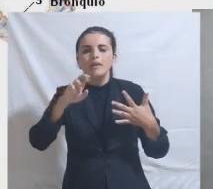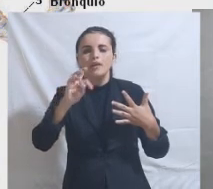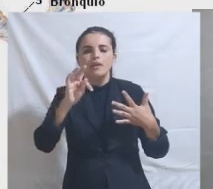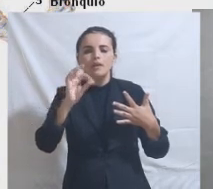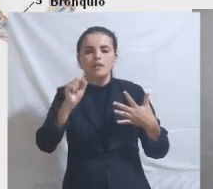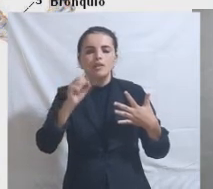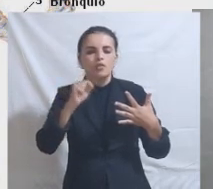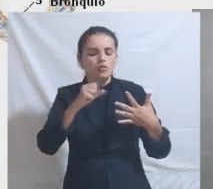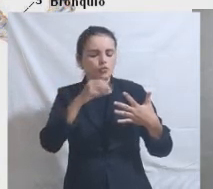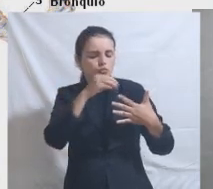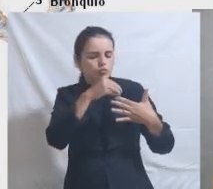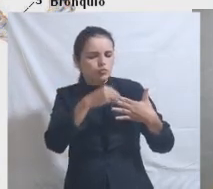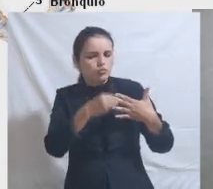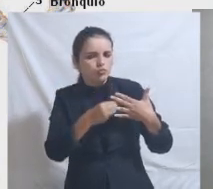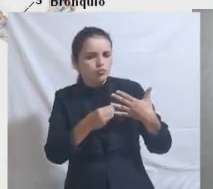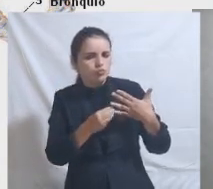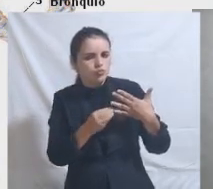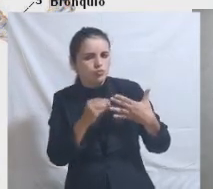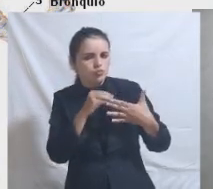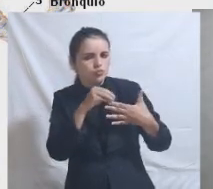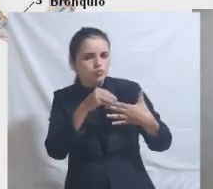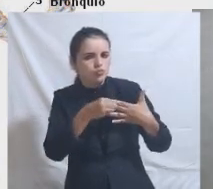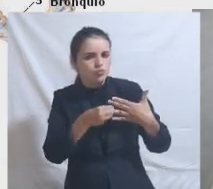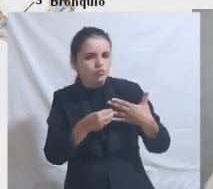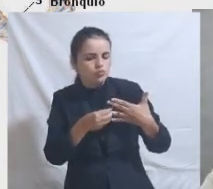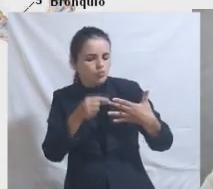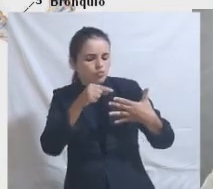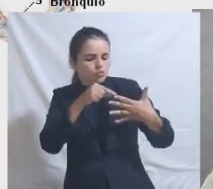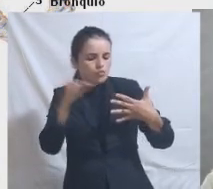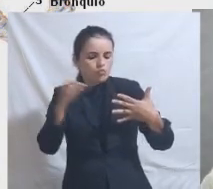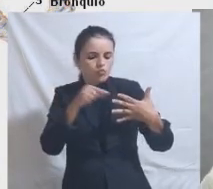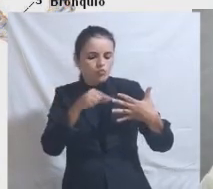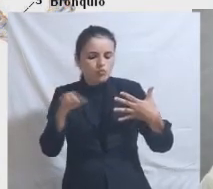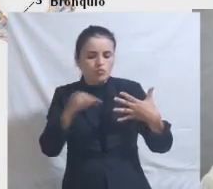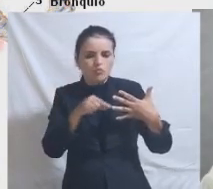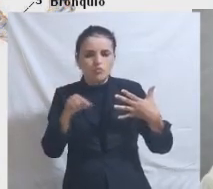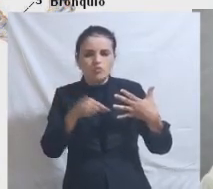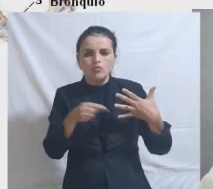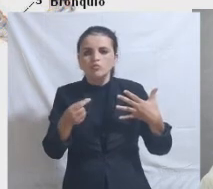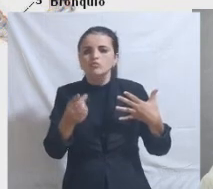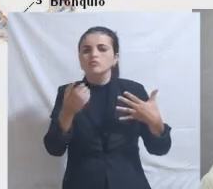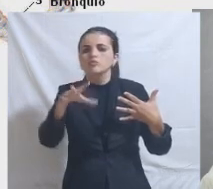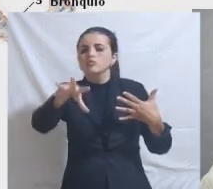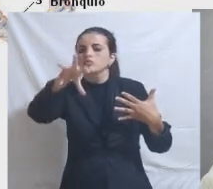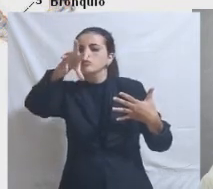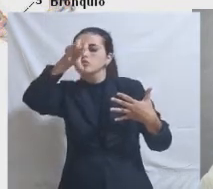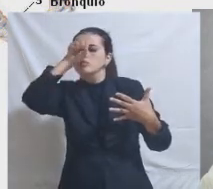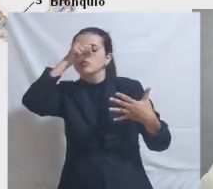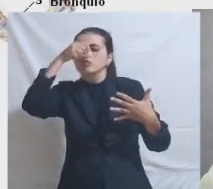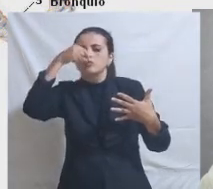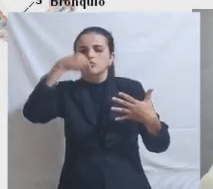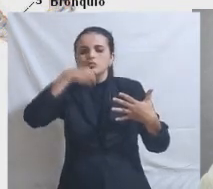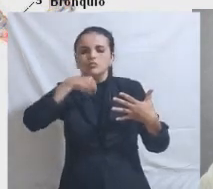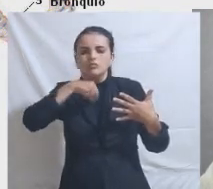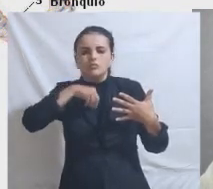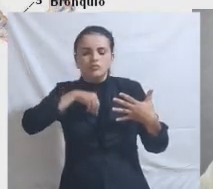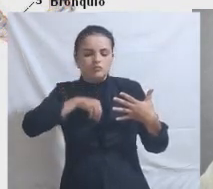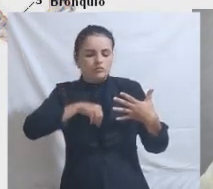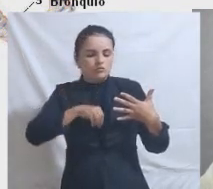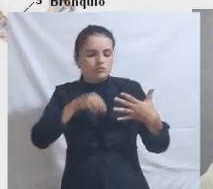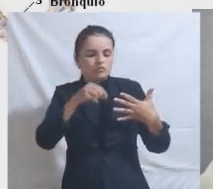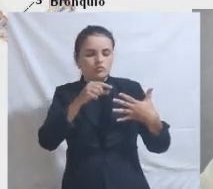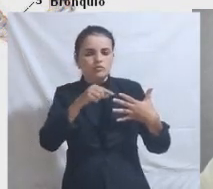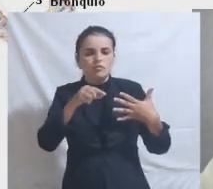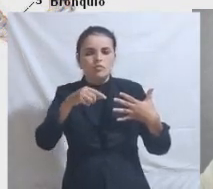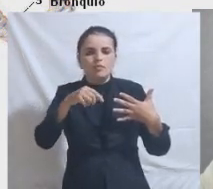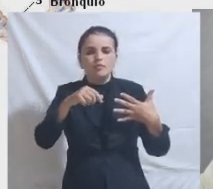ramificações dessa traqueia. Então, os dois primeiros tubos que saem da nossa traqueia, que são esses dois aqui, ó, eles são chamados de